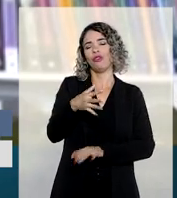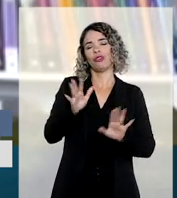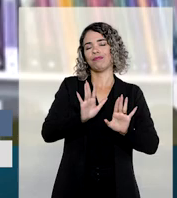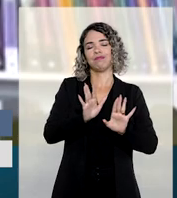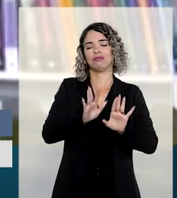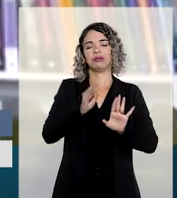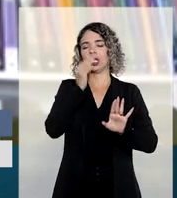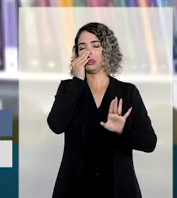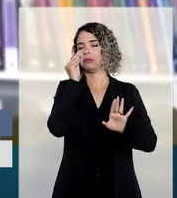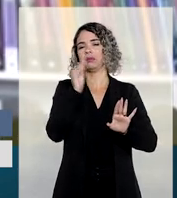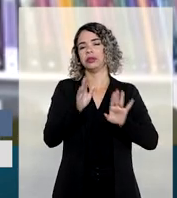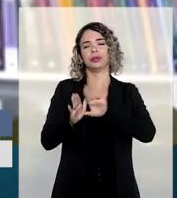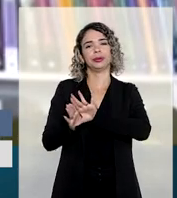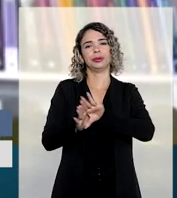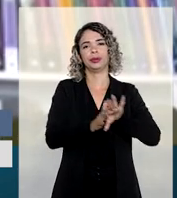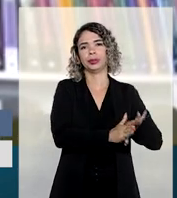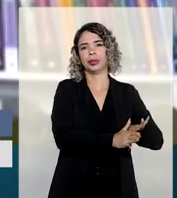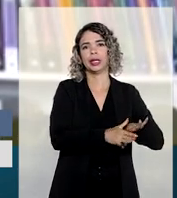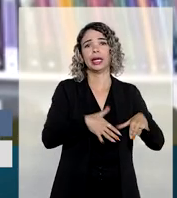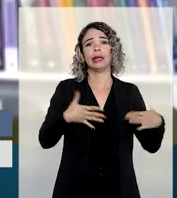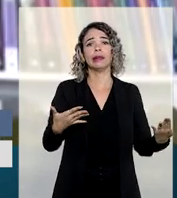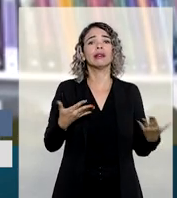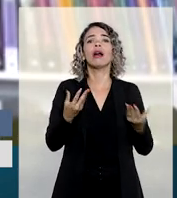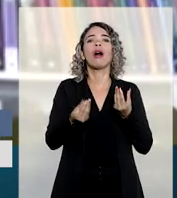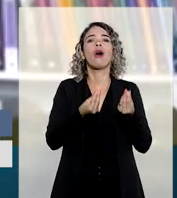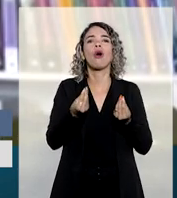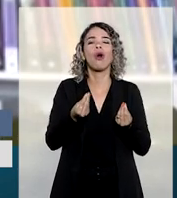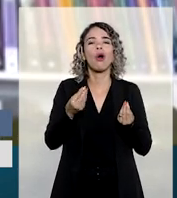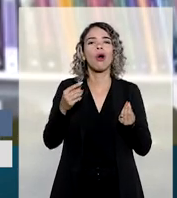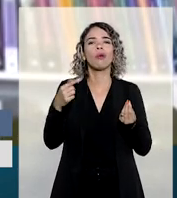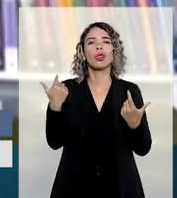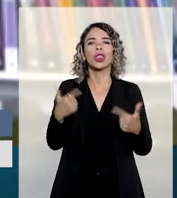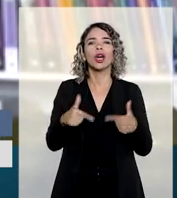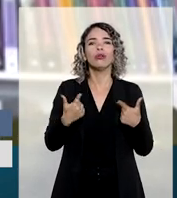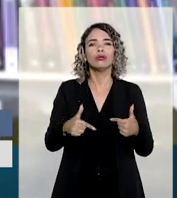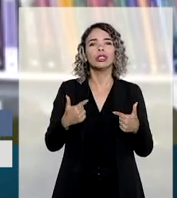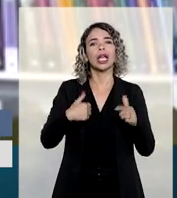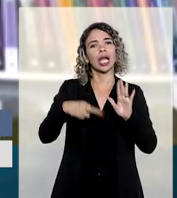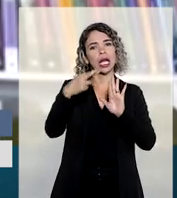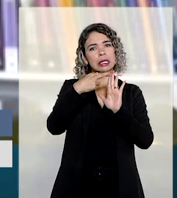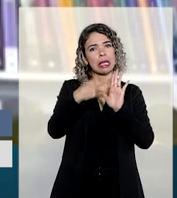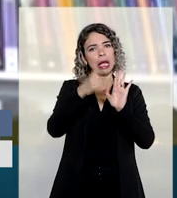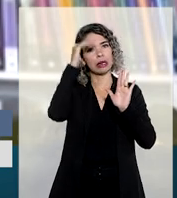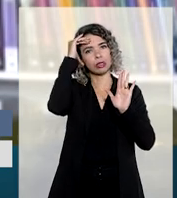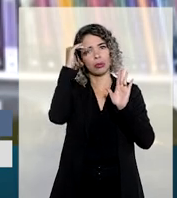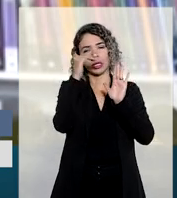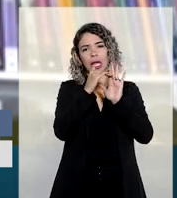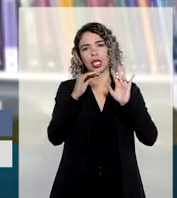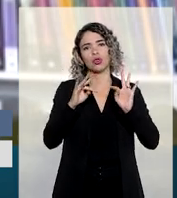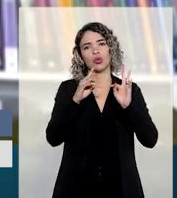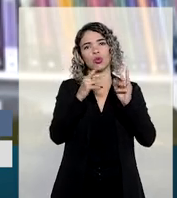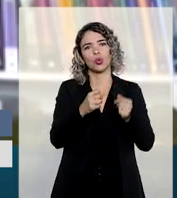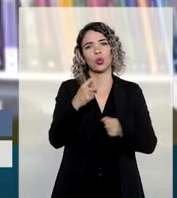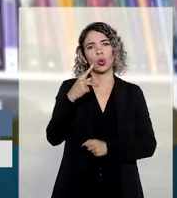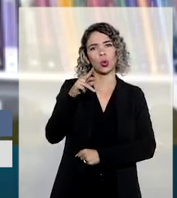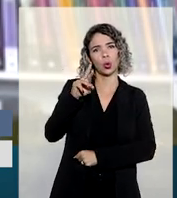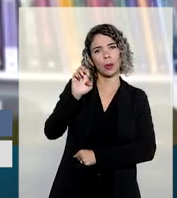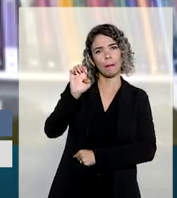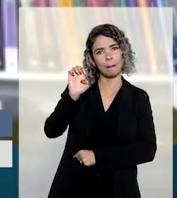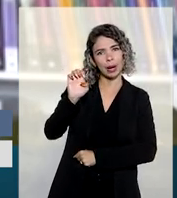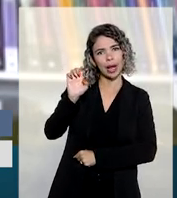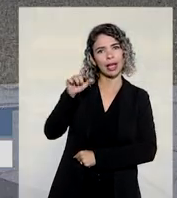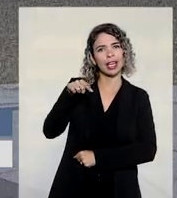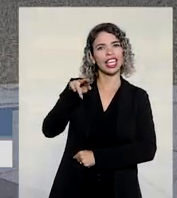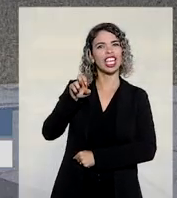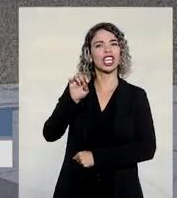ser que se entenda que o pré-questionamento nesse caso não está preenchido adequadamente, ok? Isso é bem, bem relevante de se